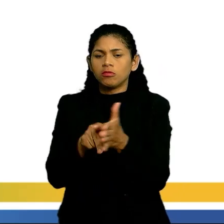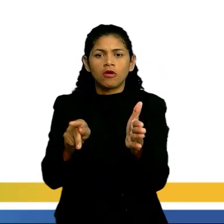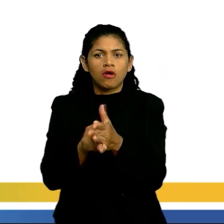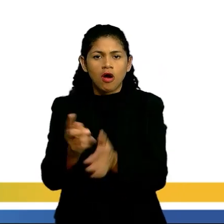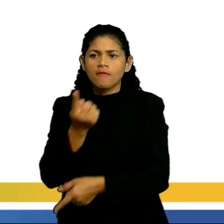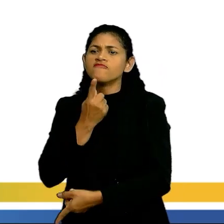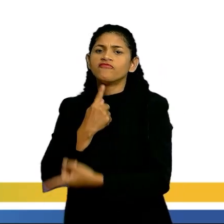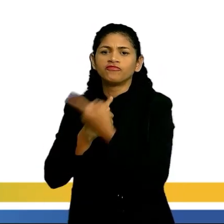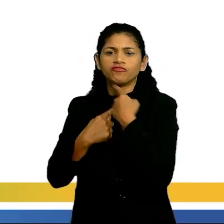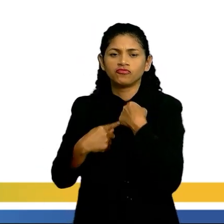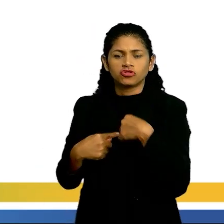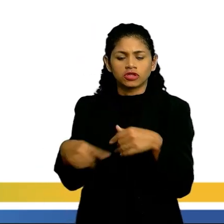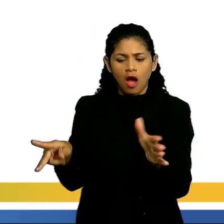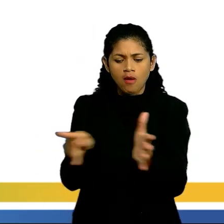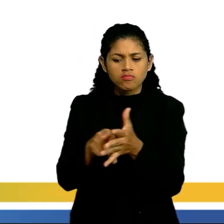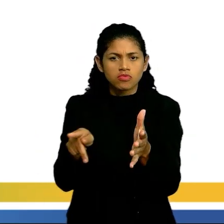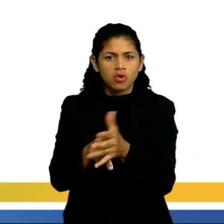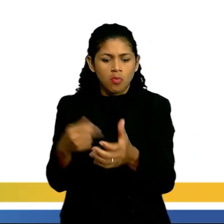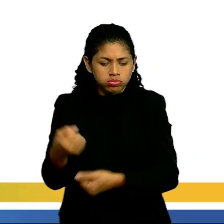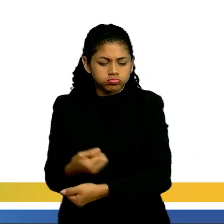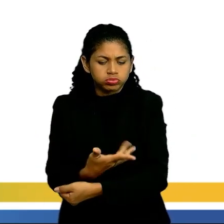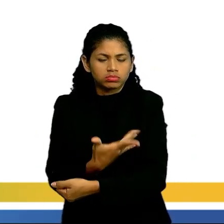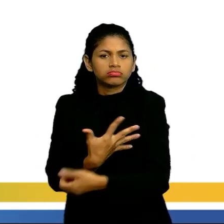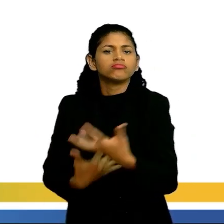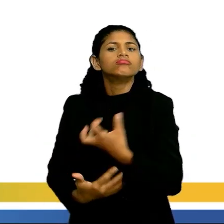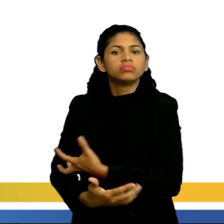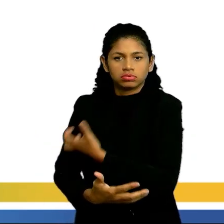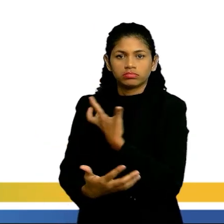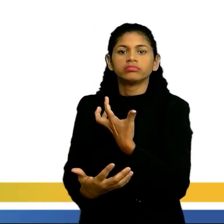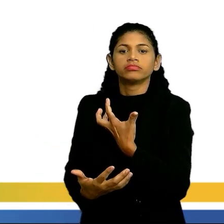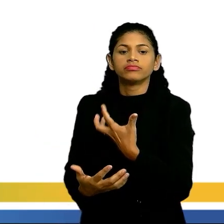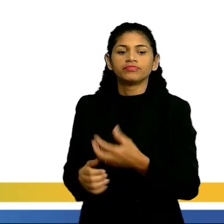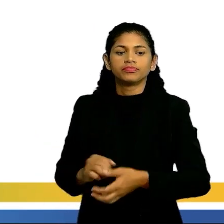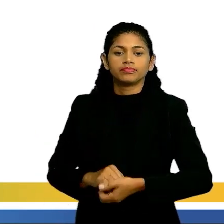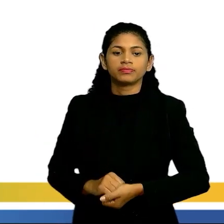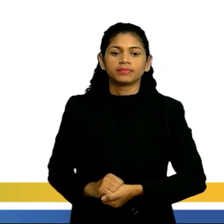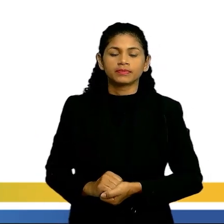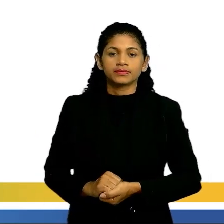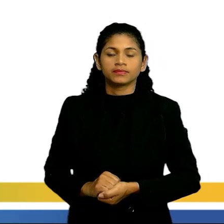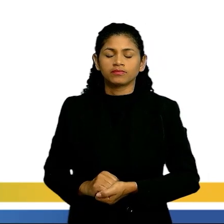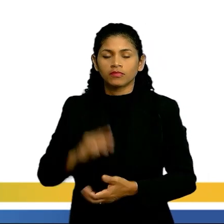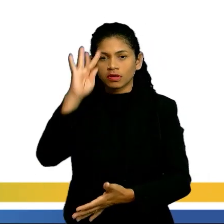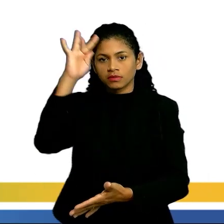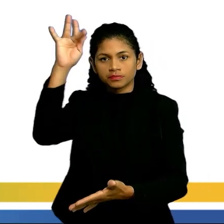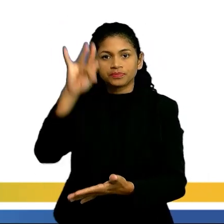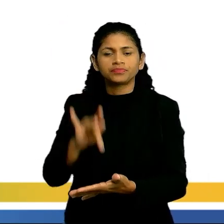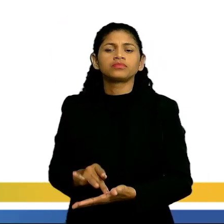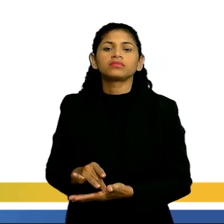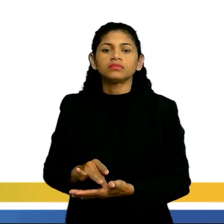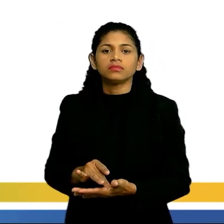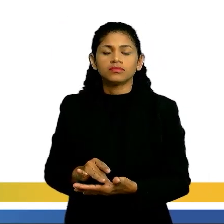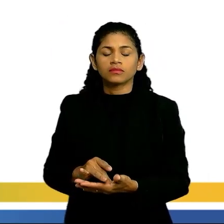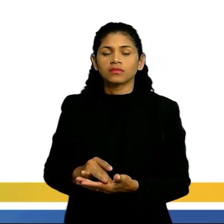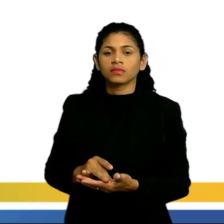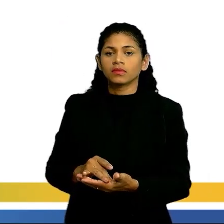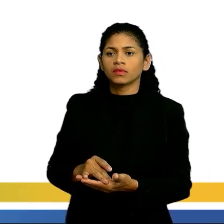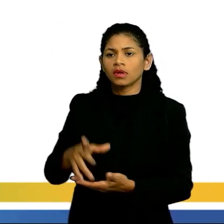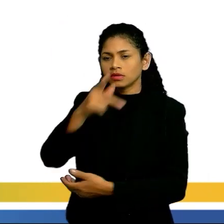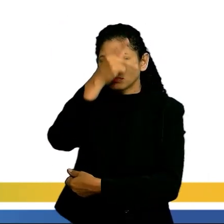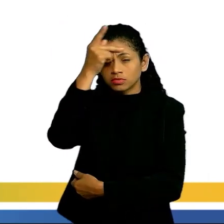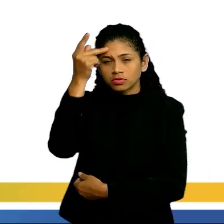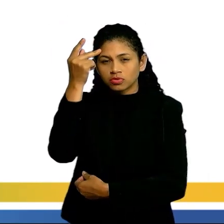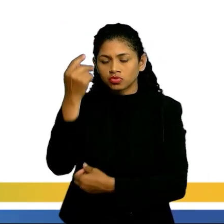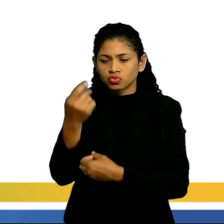próprios conceitos, sem precisar de conceitos pré-criados. Então, afirma que as pessoas escondem suas